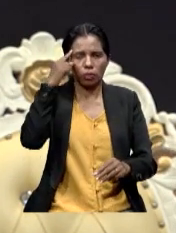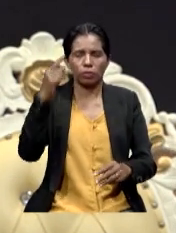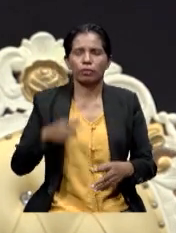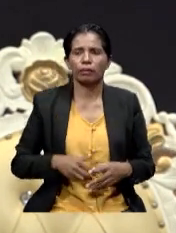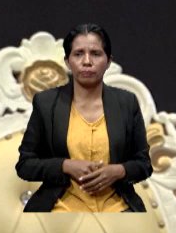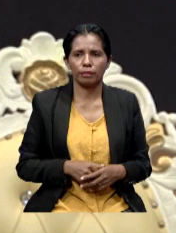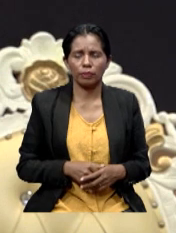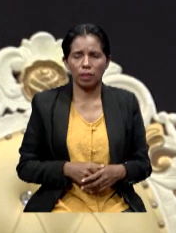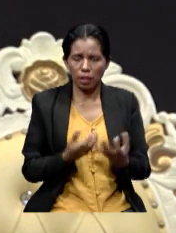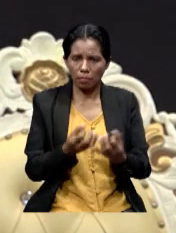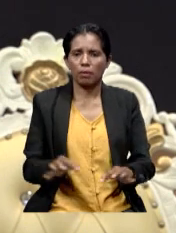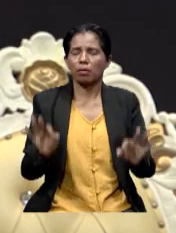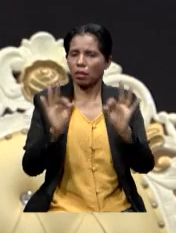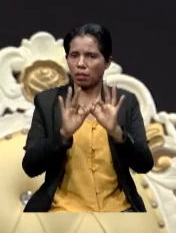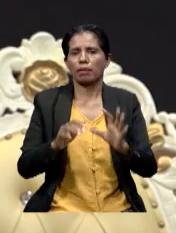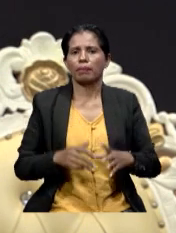Mentalidade.